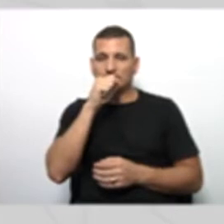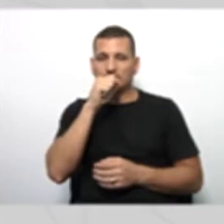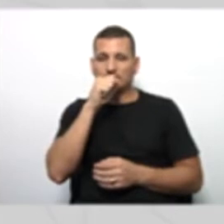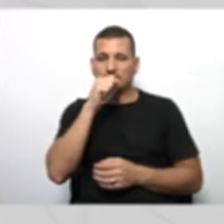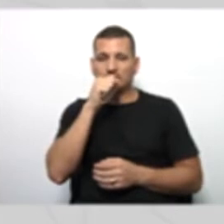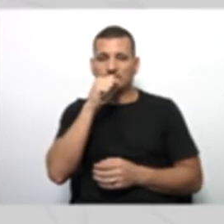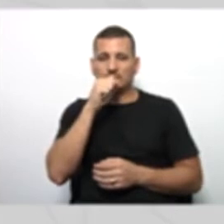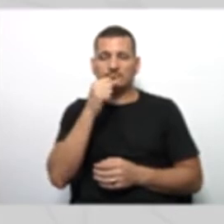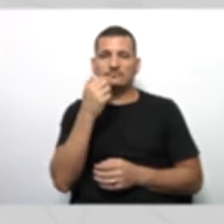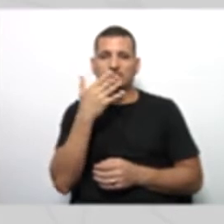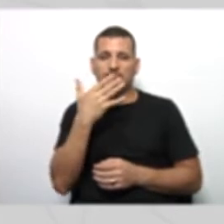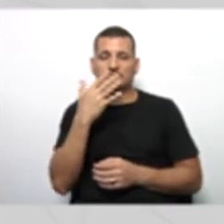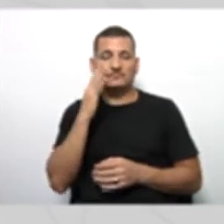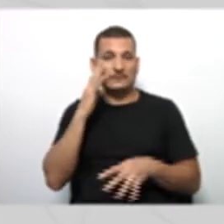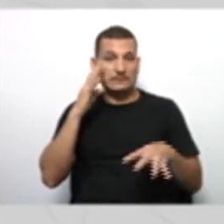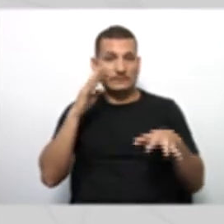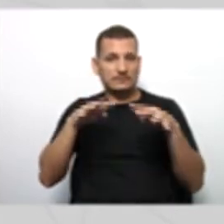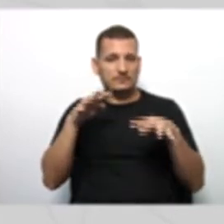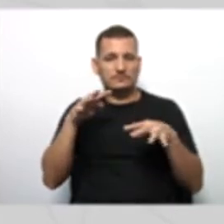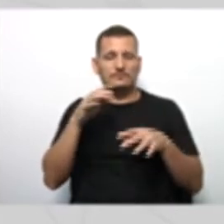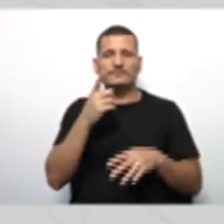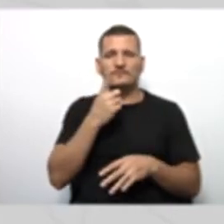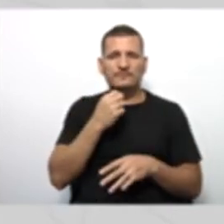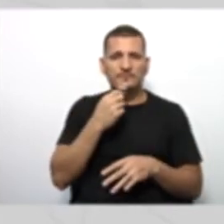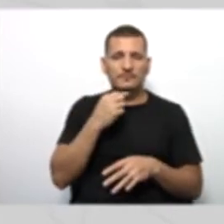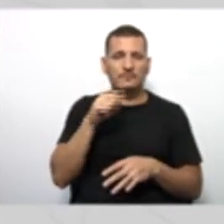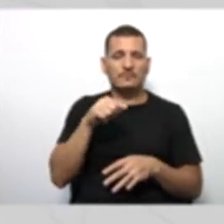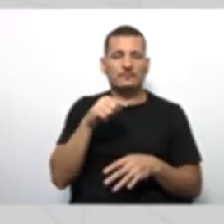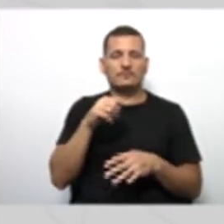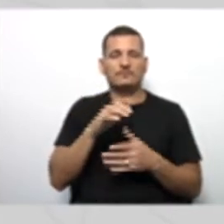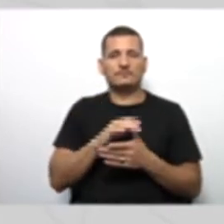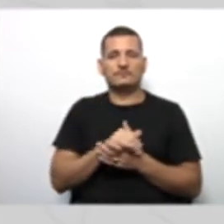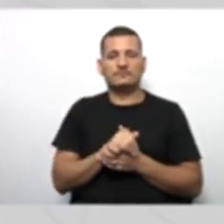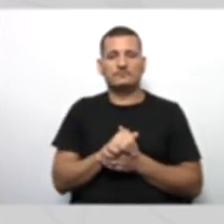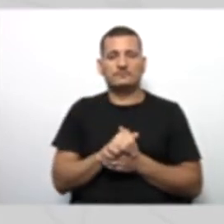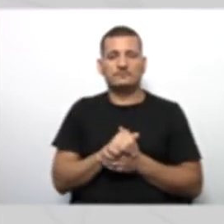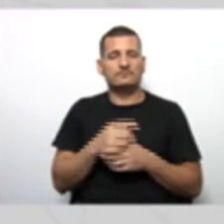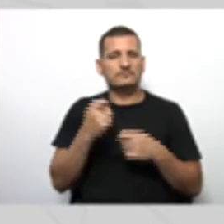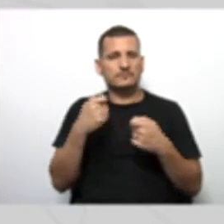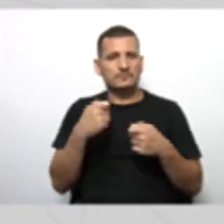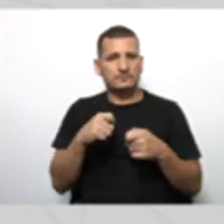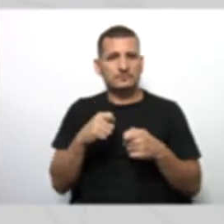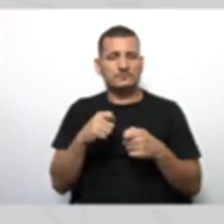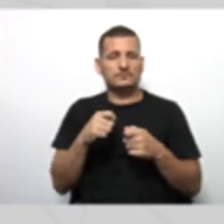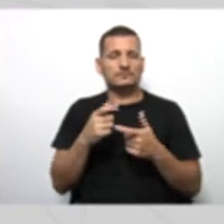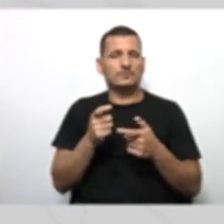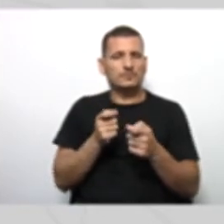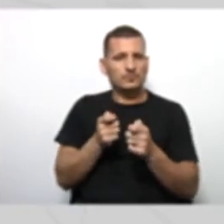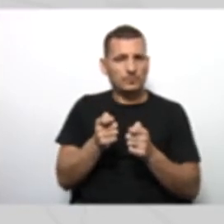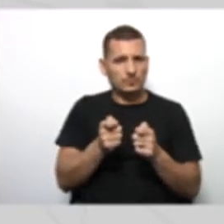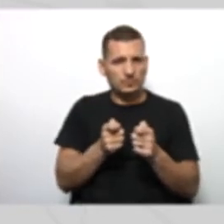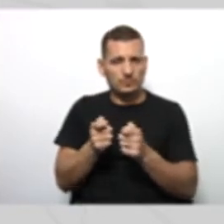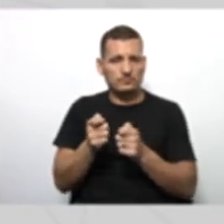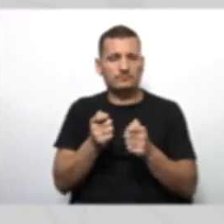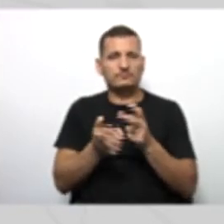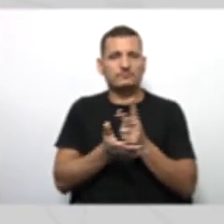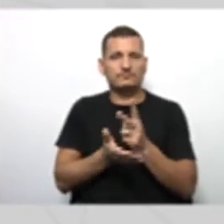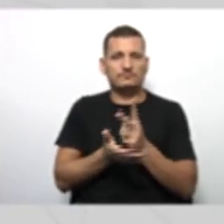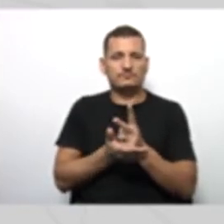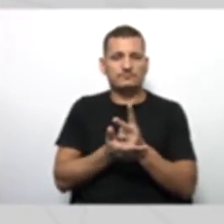vou analisar aqui, mas qual é a probabilidade da BR estar fechada em toda a sua extensão, numa grande parte? É uma